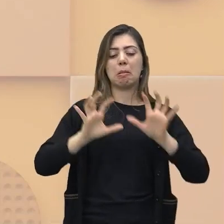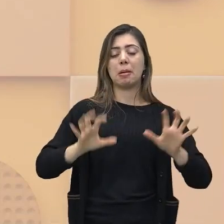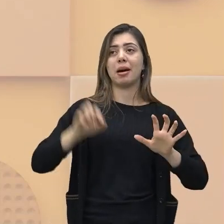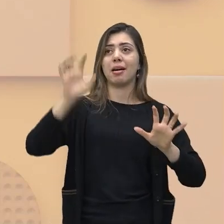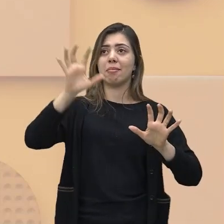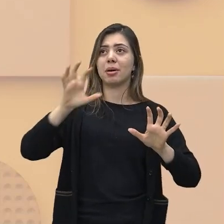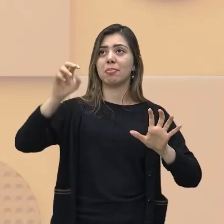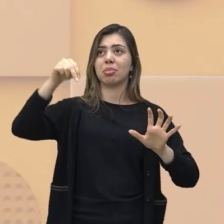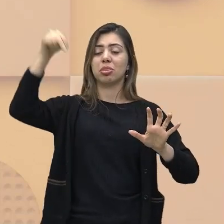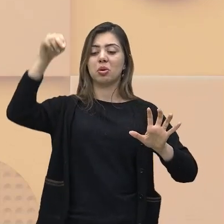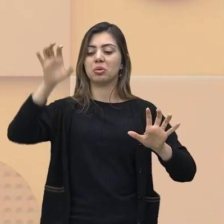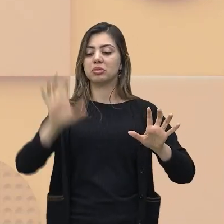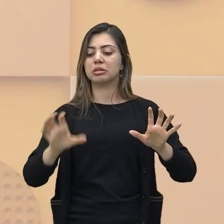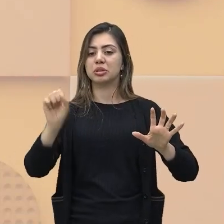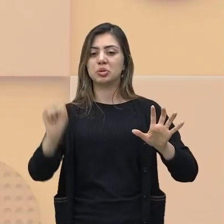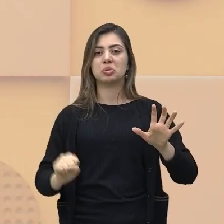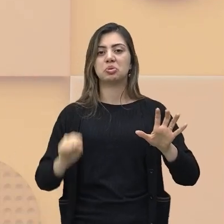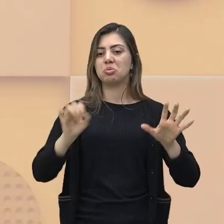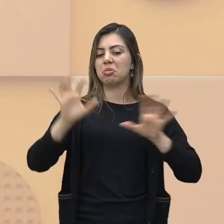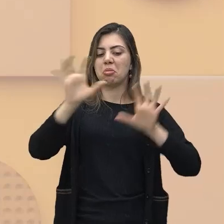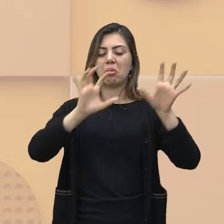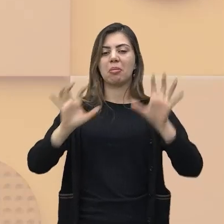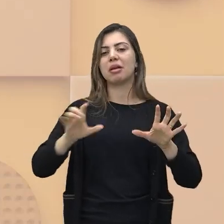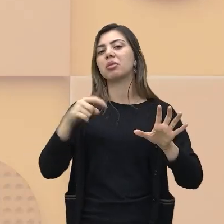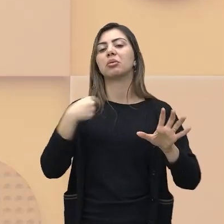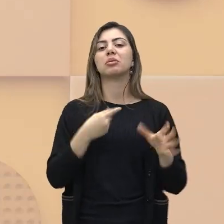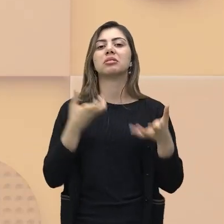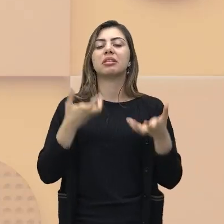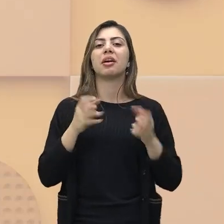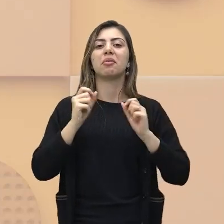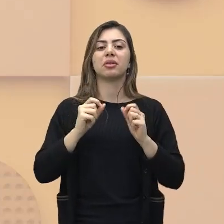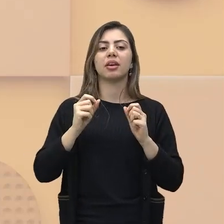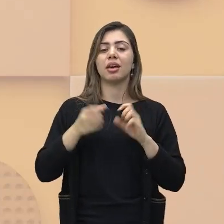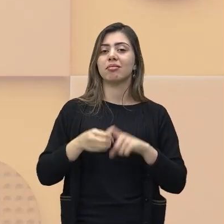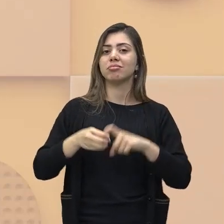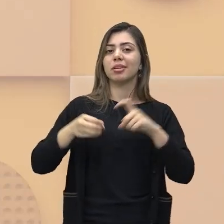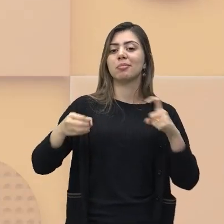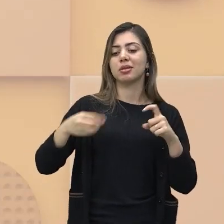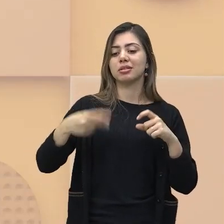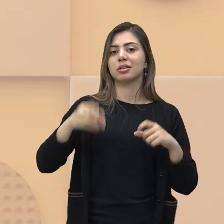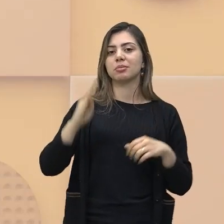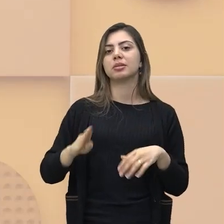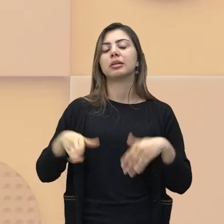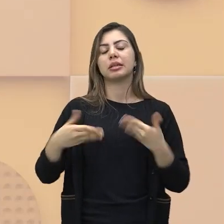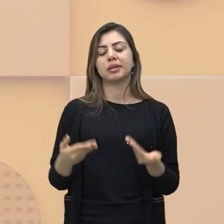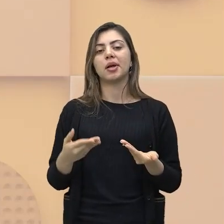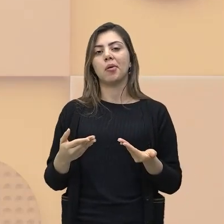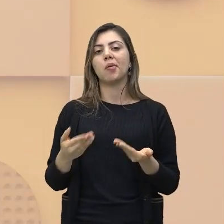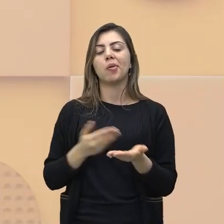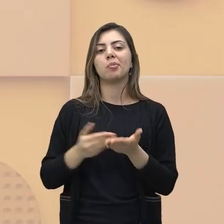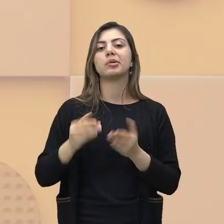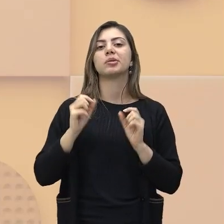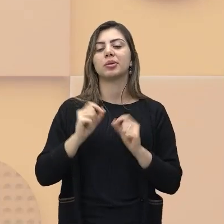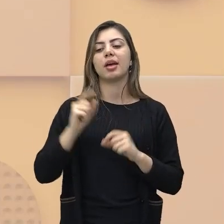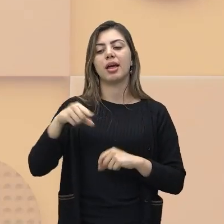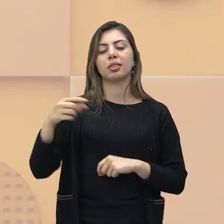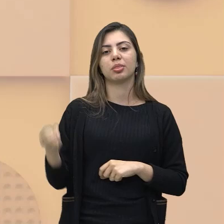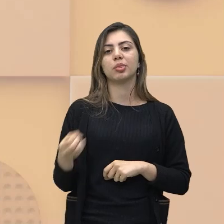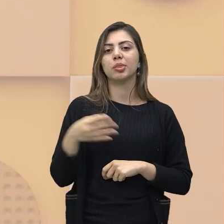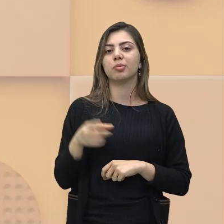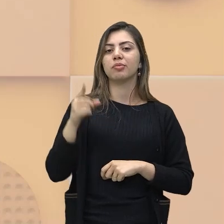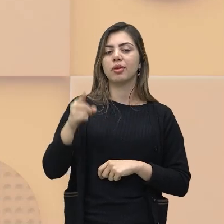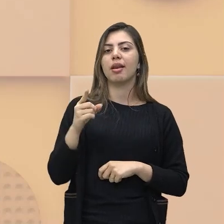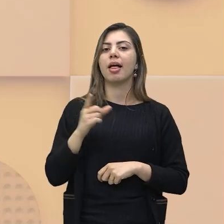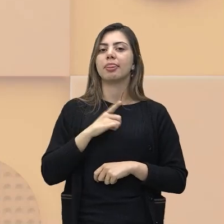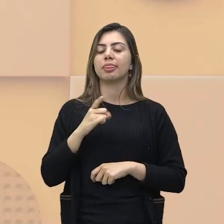norte ao sul do Brasil, querendo se levantar e se separar do Brasil. Então, por isso que se aplicou o golpe da maioridade. Então, é implementado justamente nesse